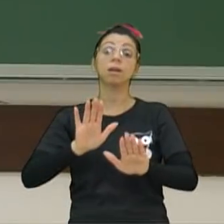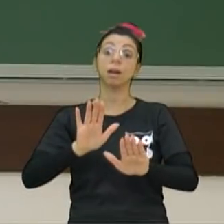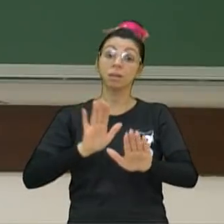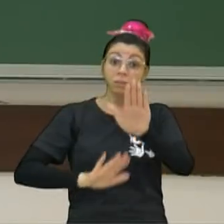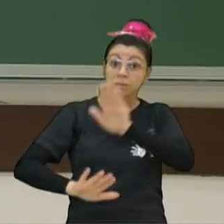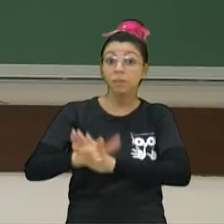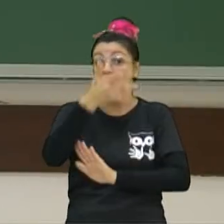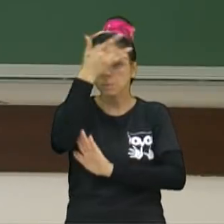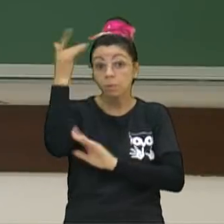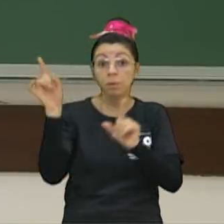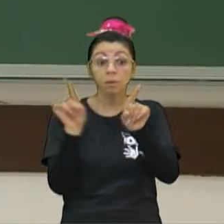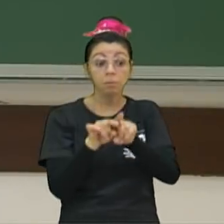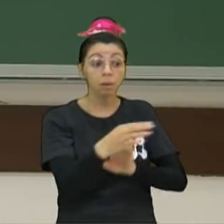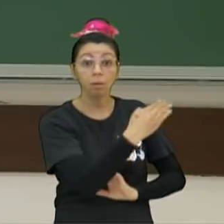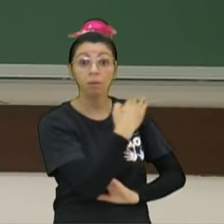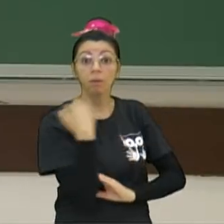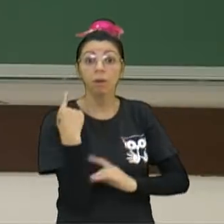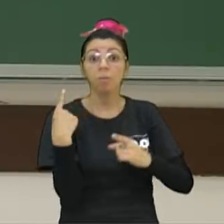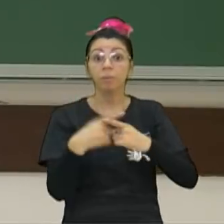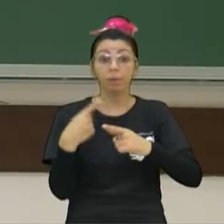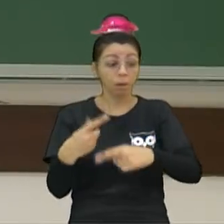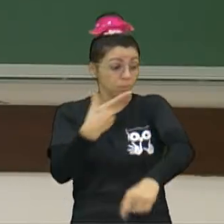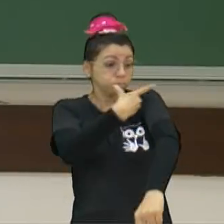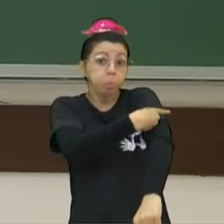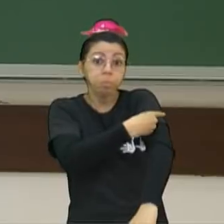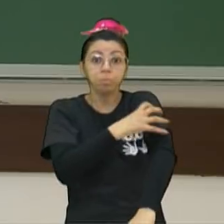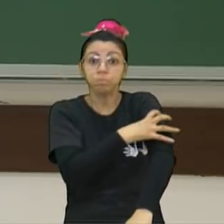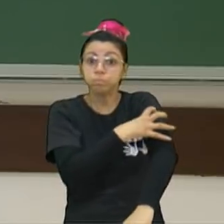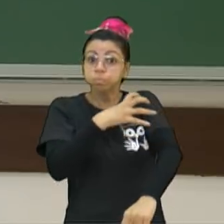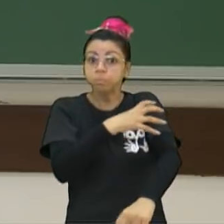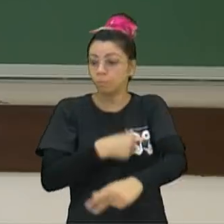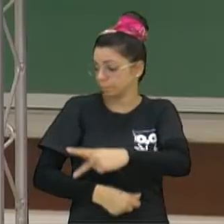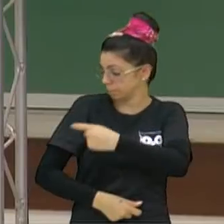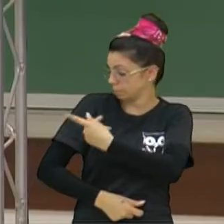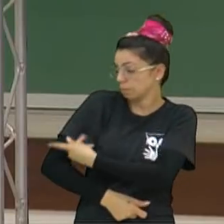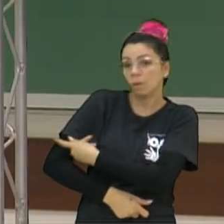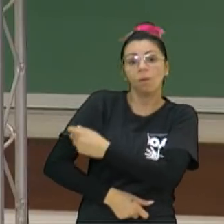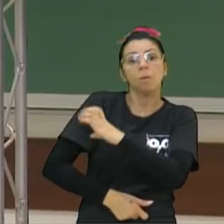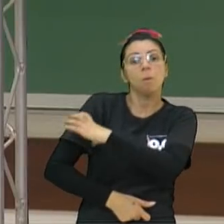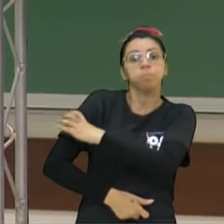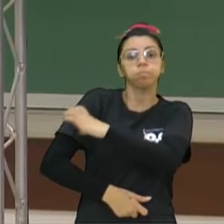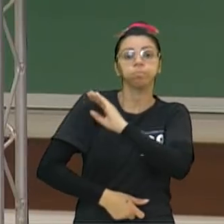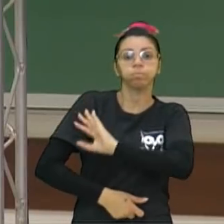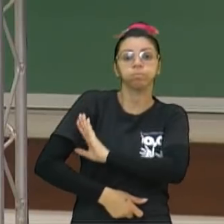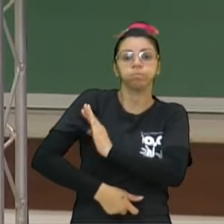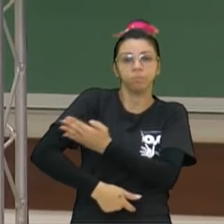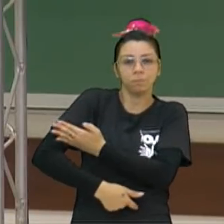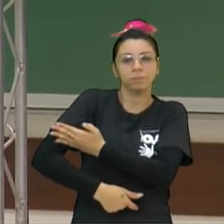conta disso, né, do excesso de anabolizantes, do excesso de atividades físicas, às vezes,